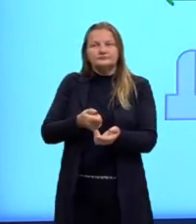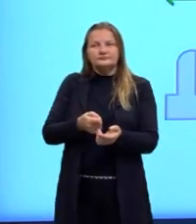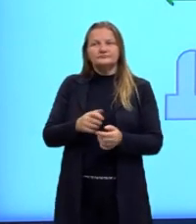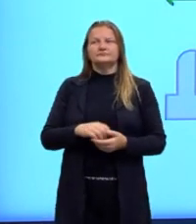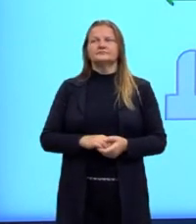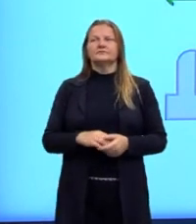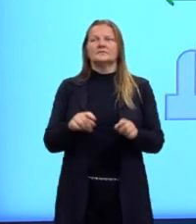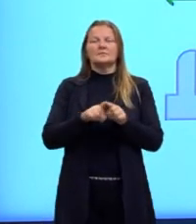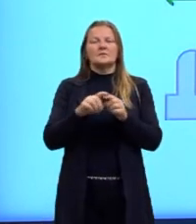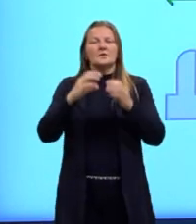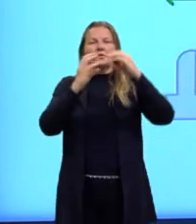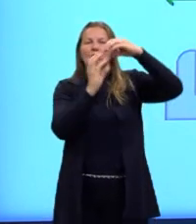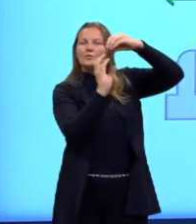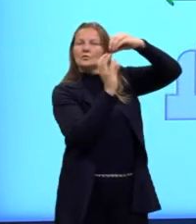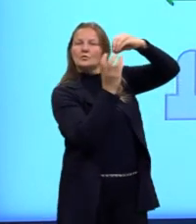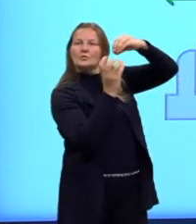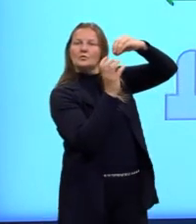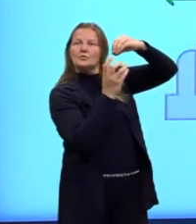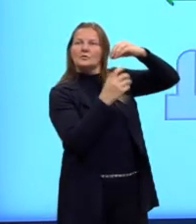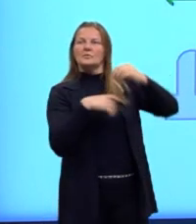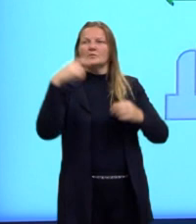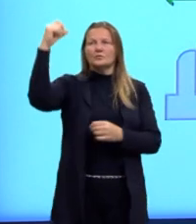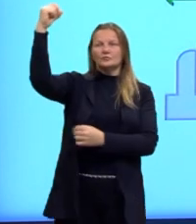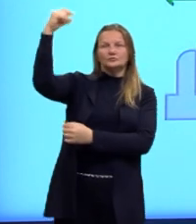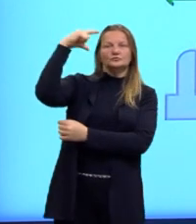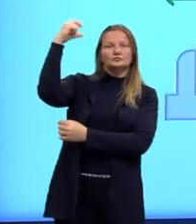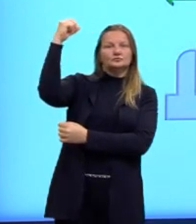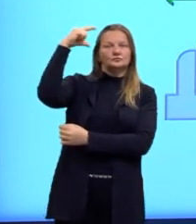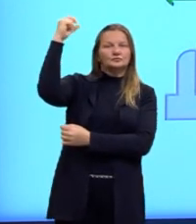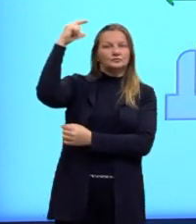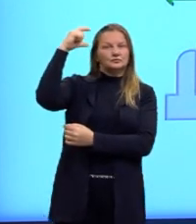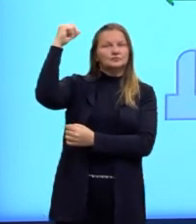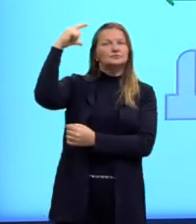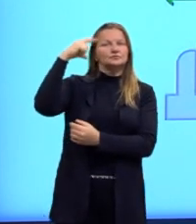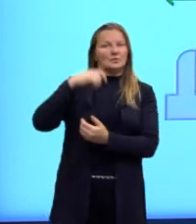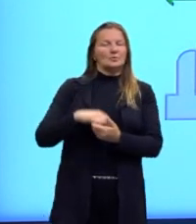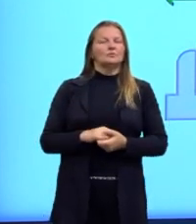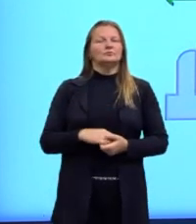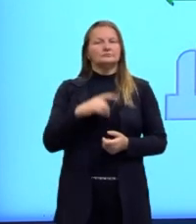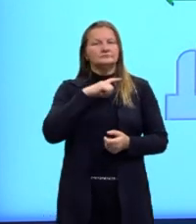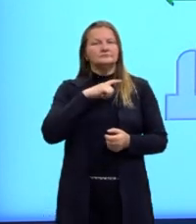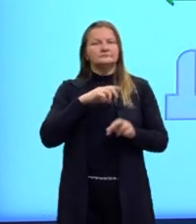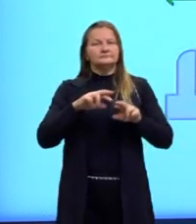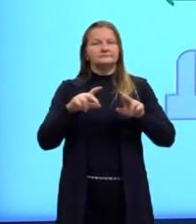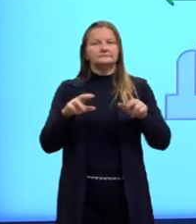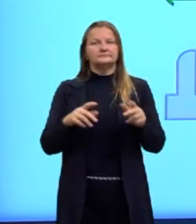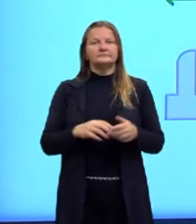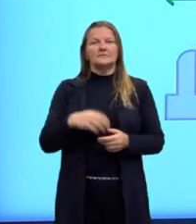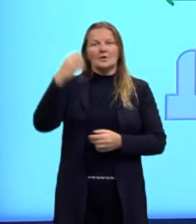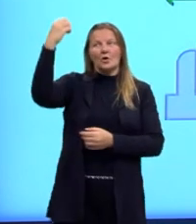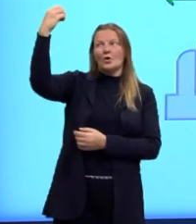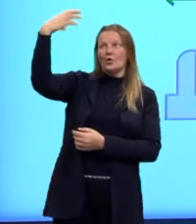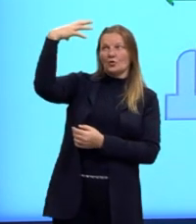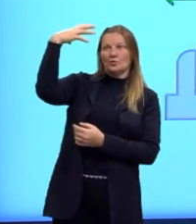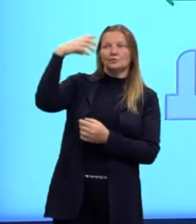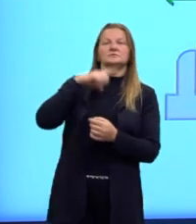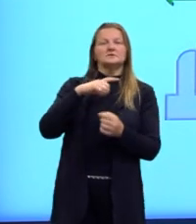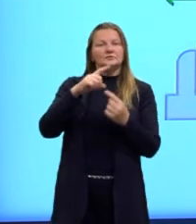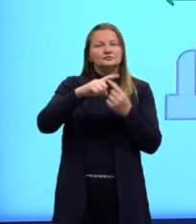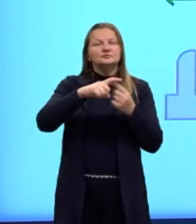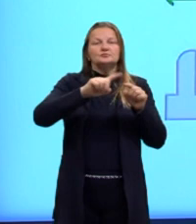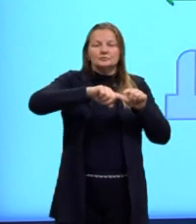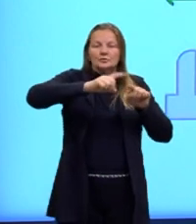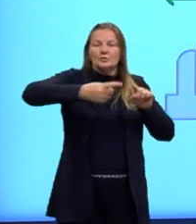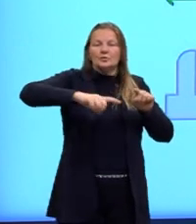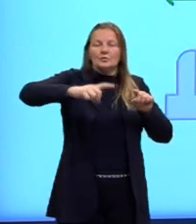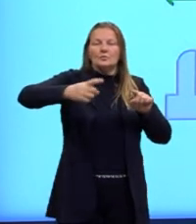eletromagnética, as lâmpadas, o sol também emite onda eletromagnética, né, porque a luz, né, é um tipo então de